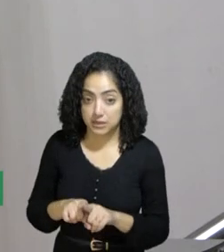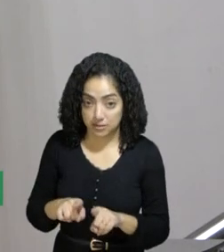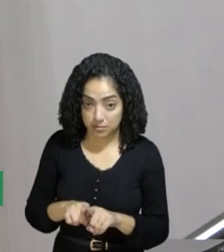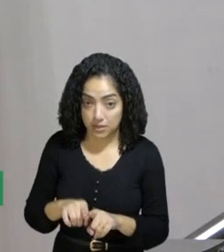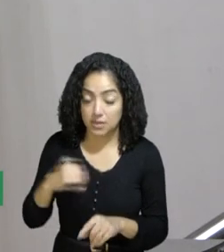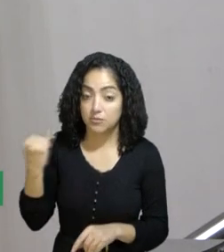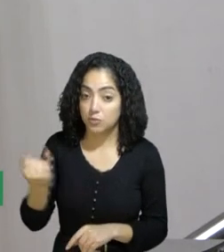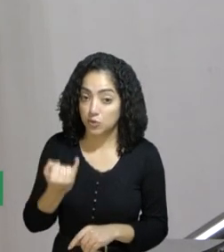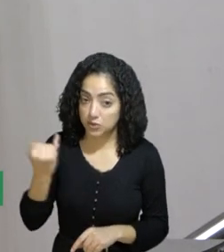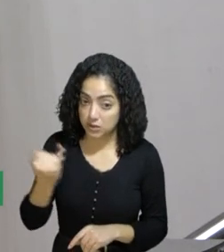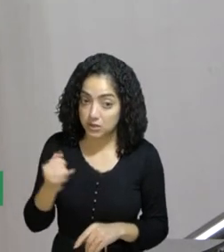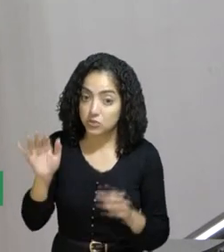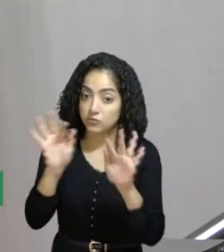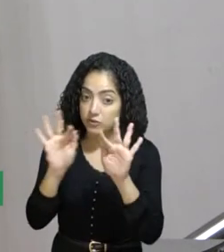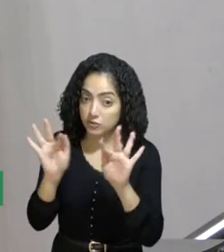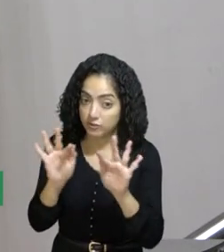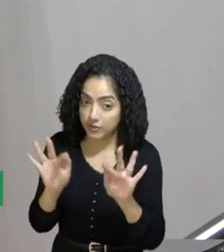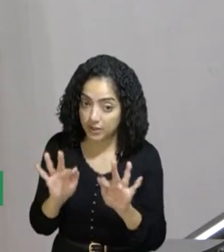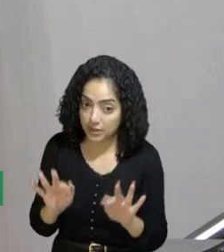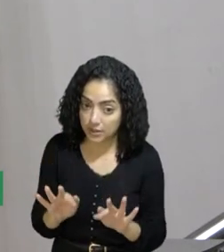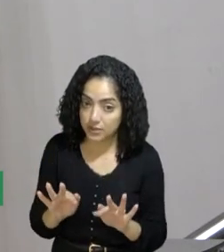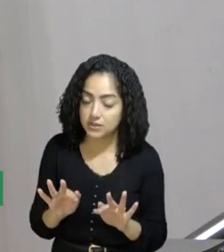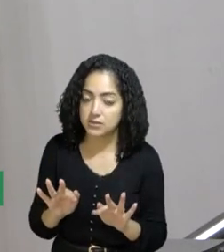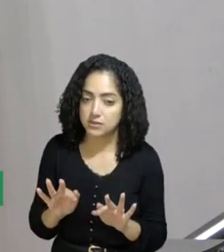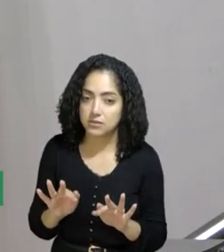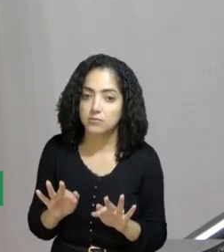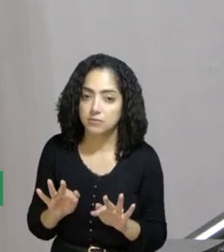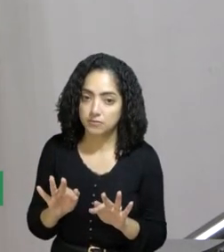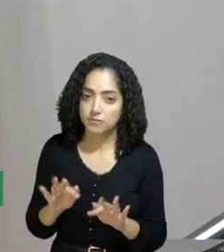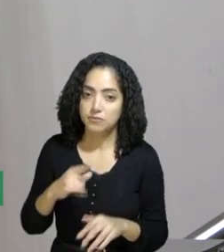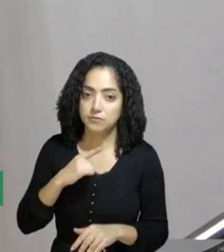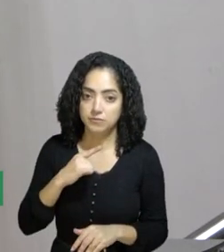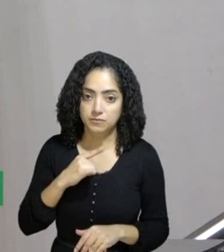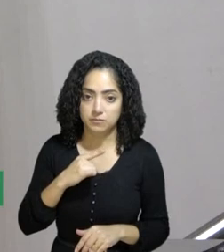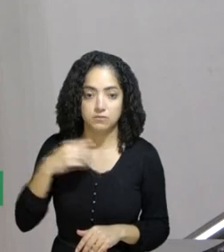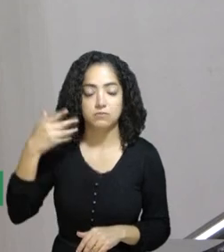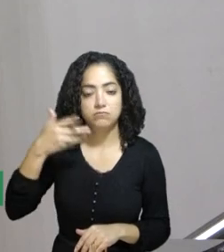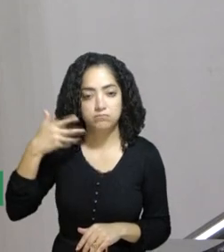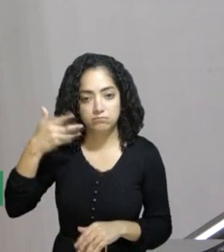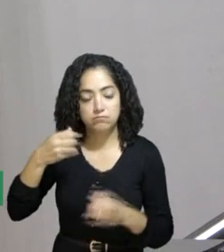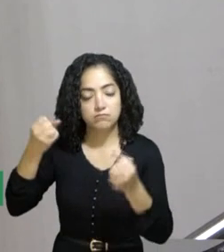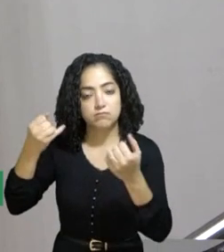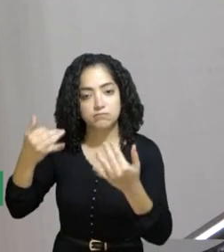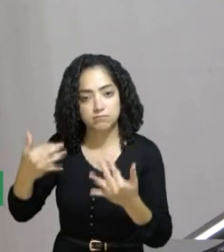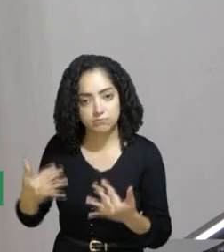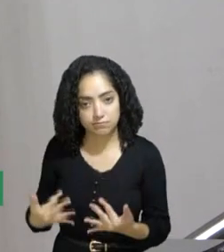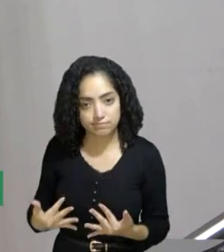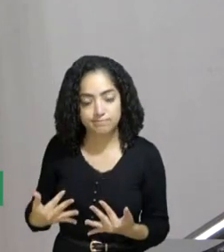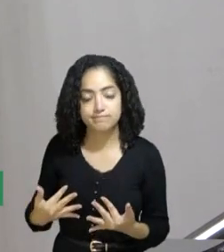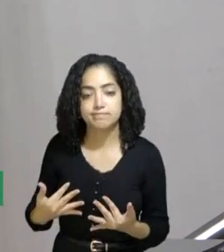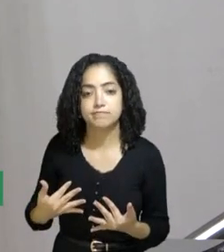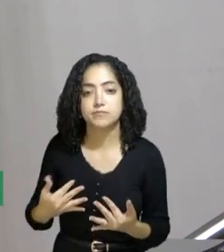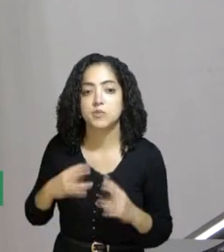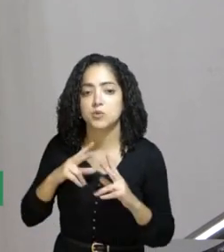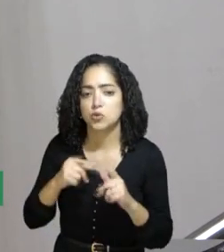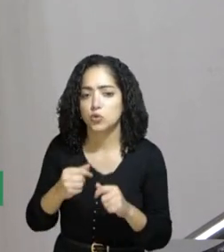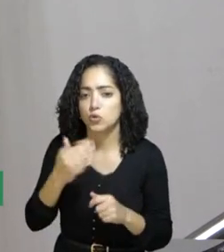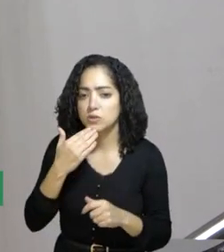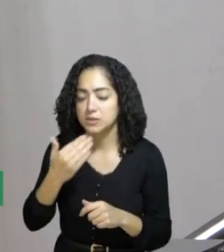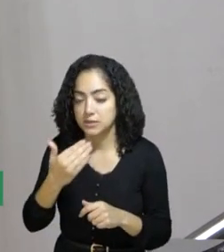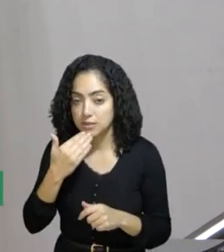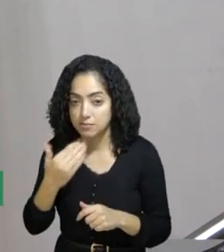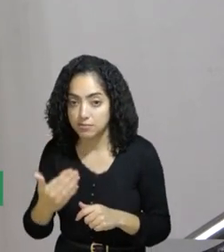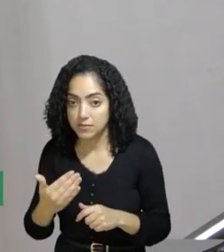importante, eu fico feliz, como eu disse, que o governador Jorginho Melo tenha tido falas nesse sentido, de sanar todas as demandas relativas